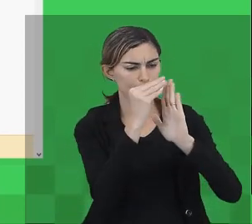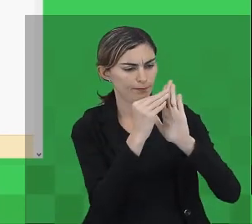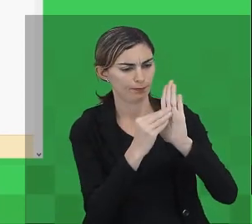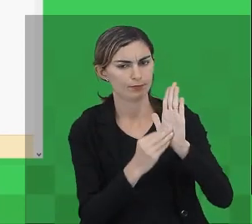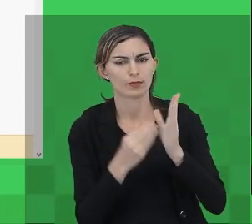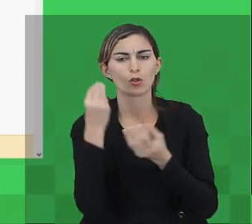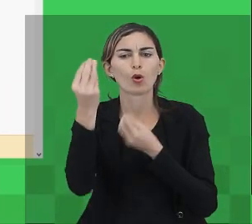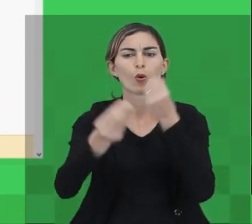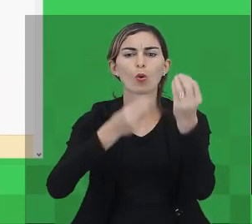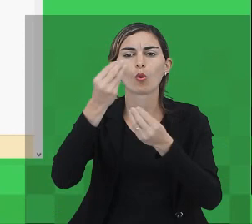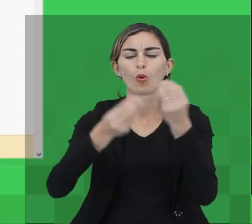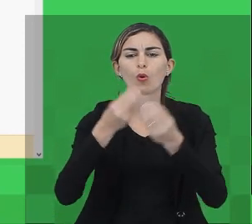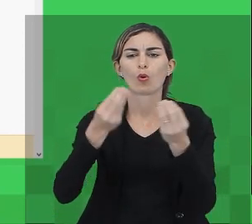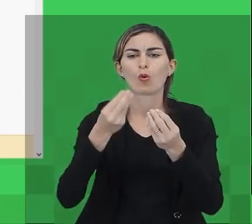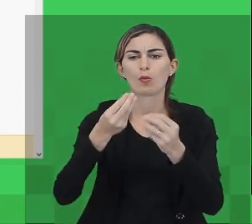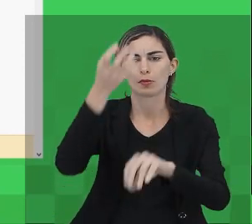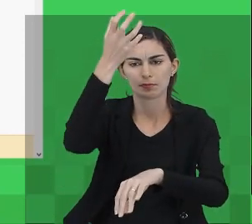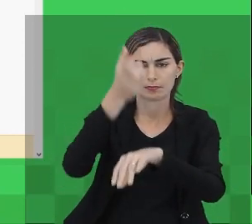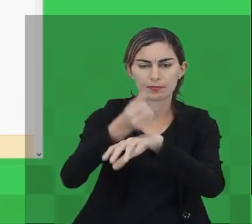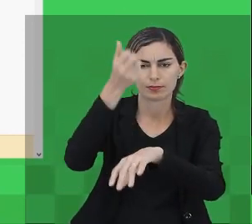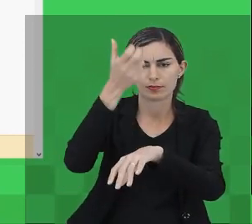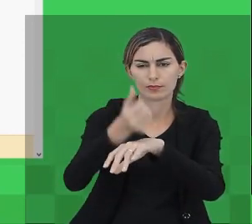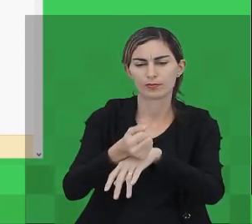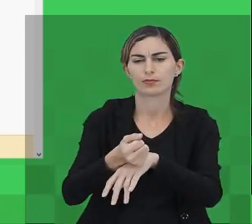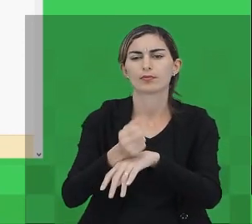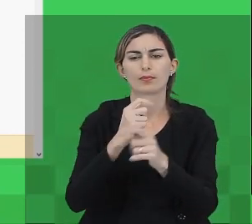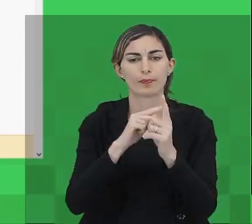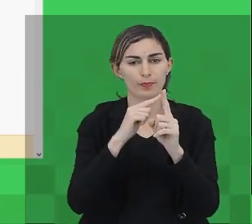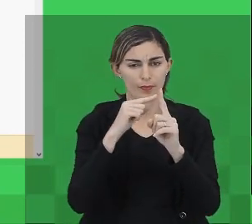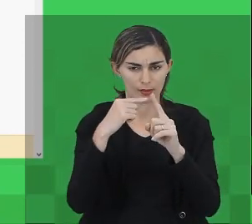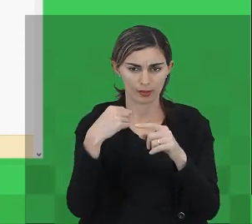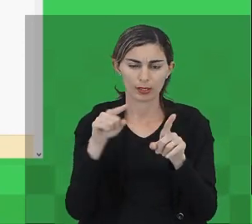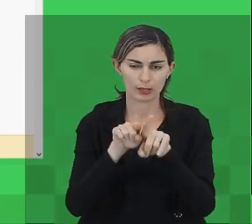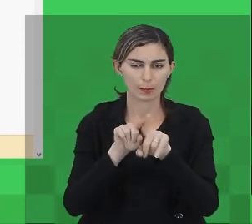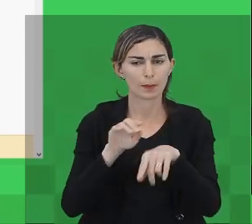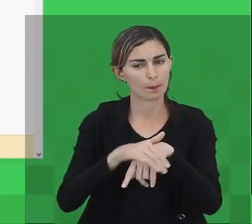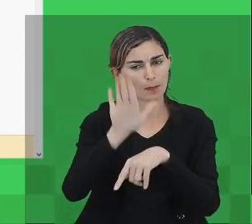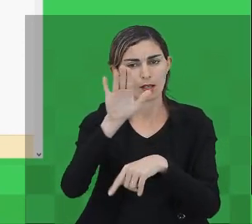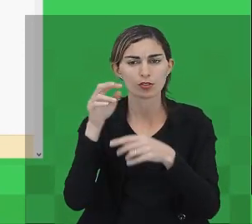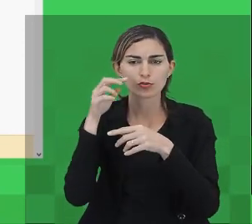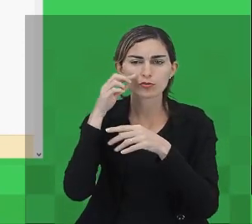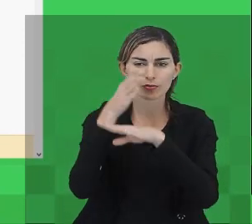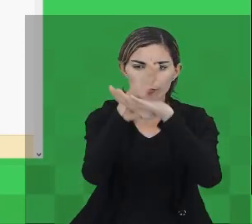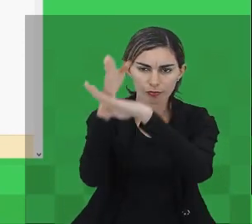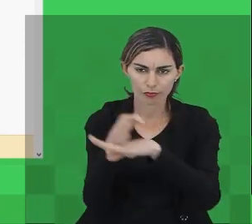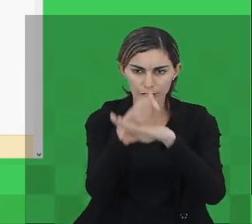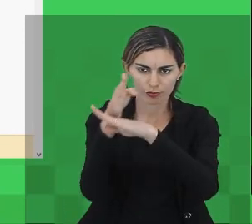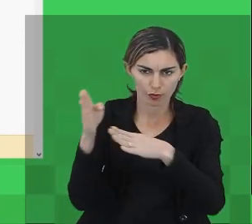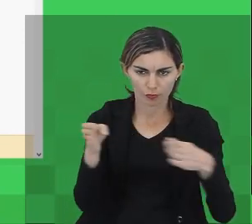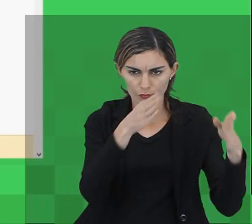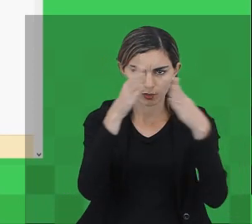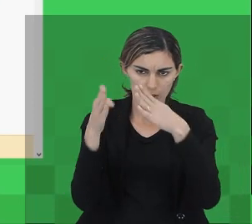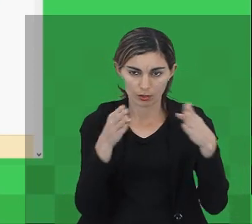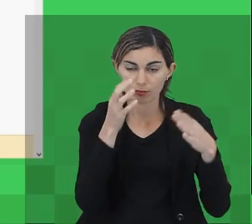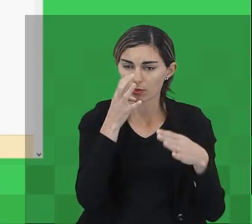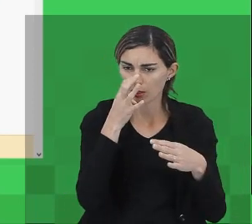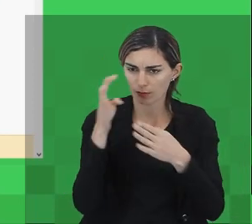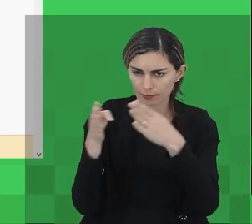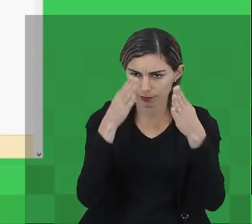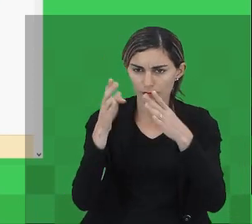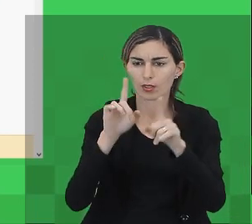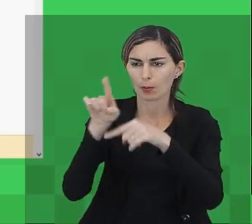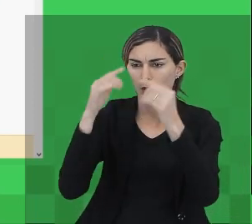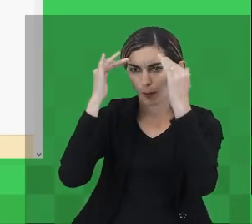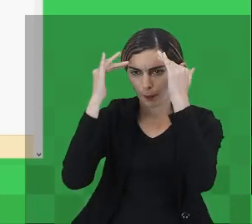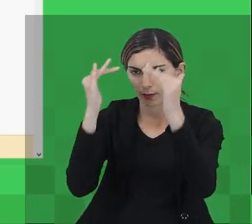vai ter um passo a passo de como proceder à instalação, mais um vídeo. Então você assiste o vídeo e